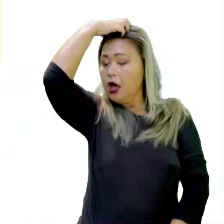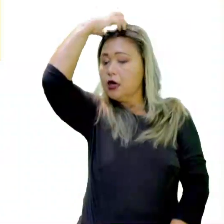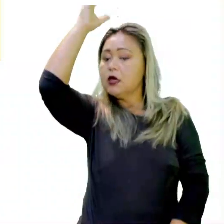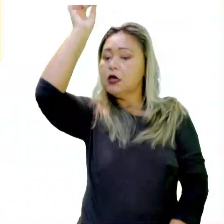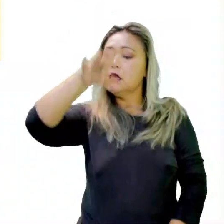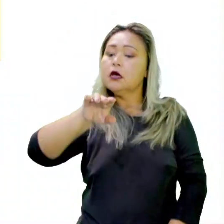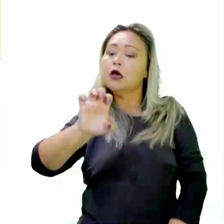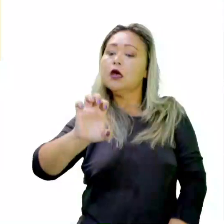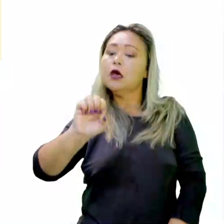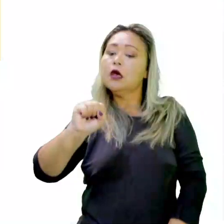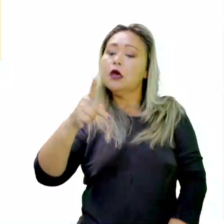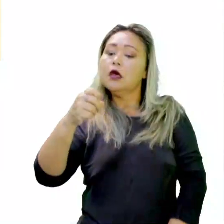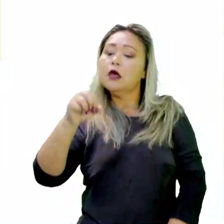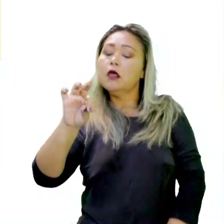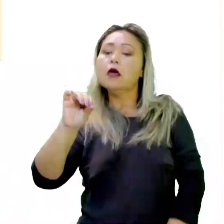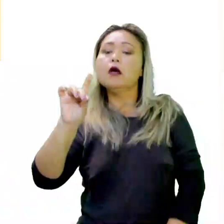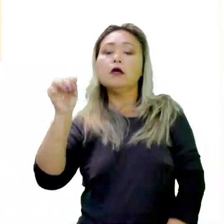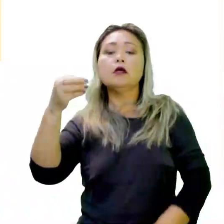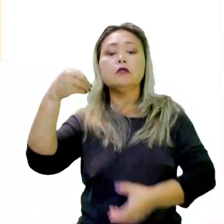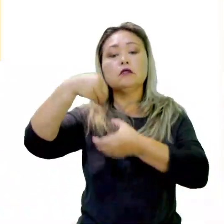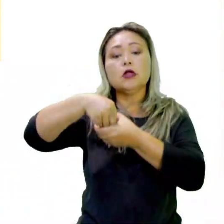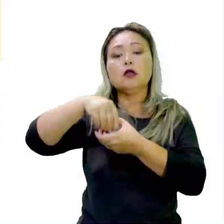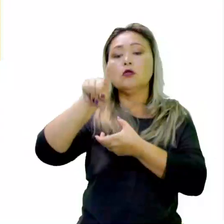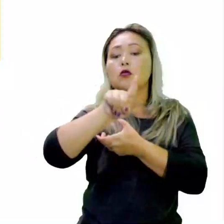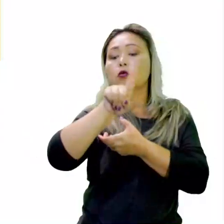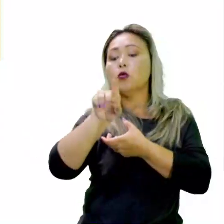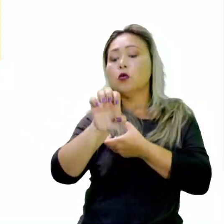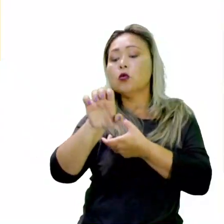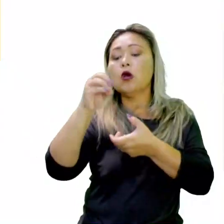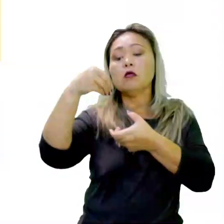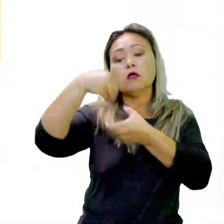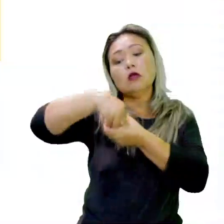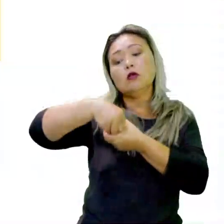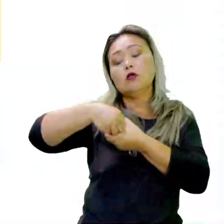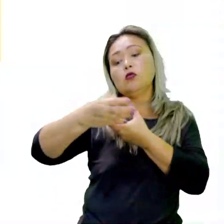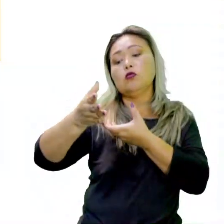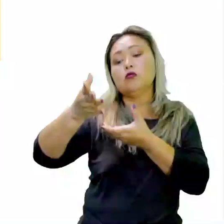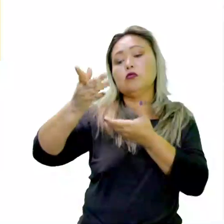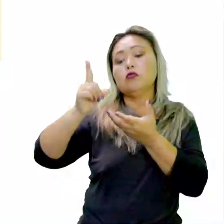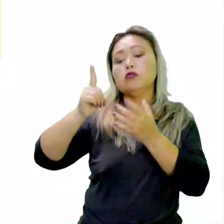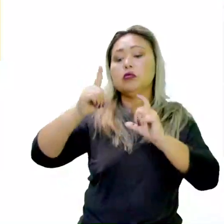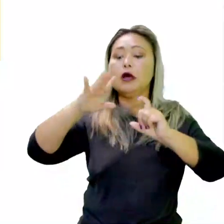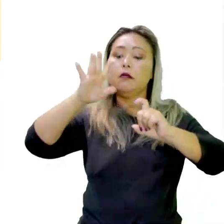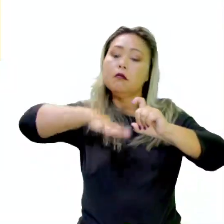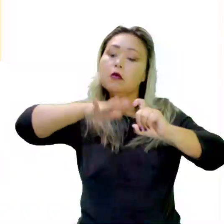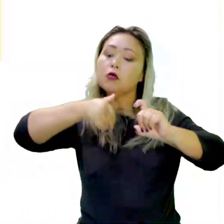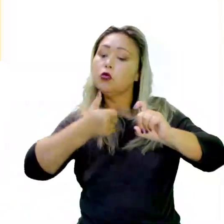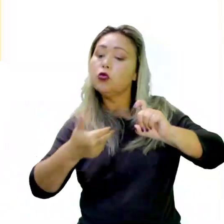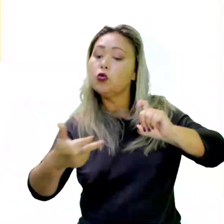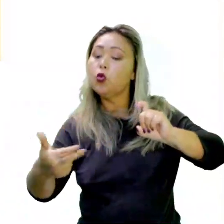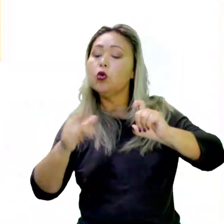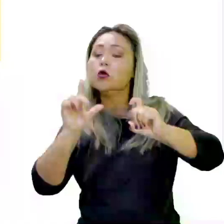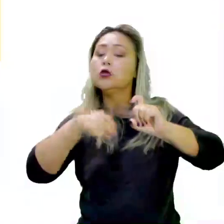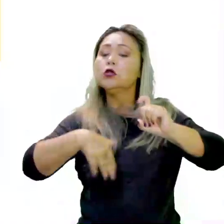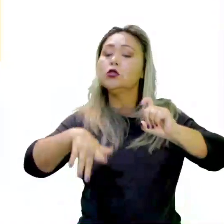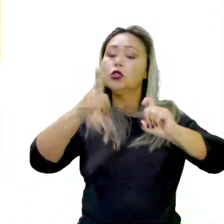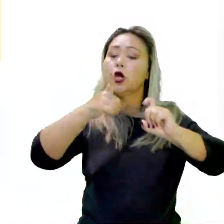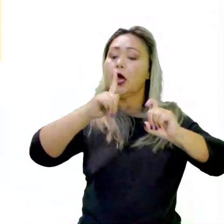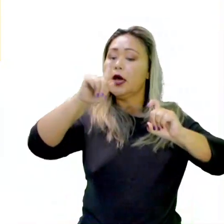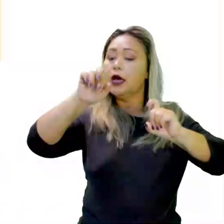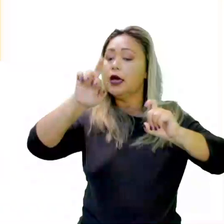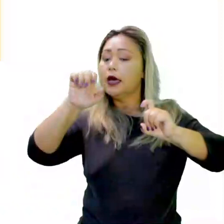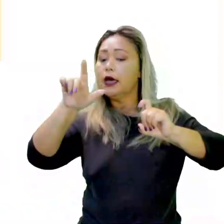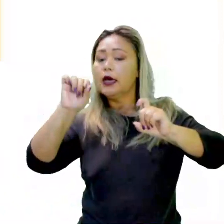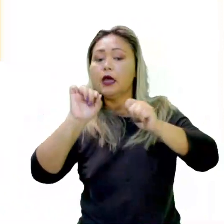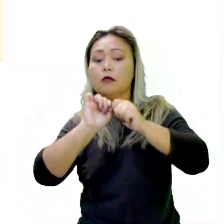né? E Zeus, que faz parte da mitologia grega, aí transfigurado em